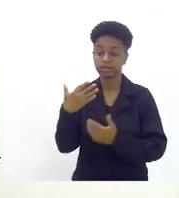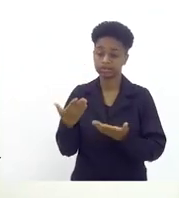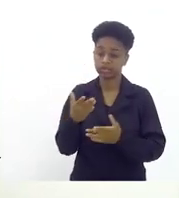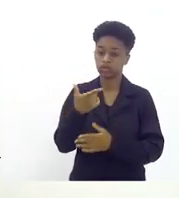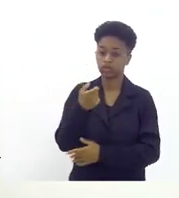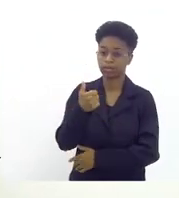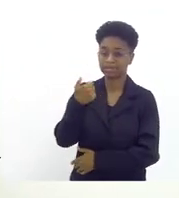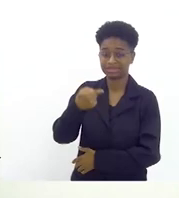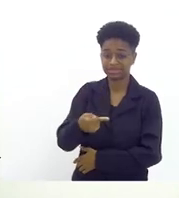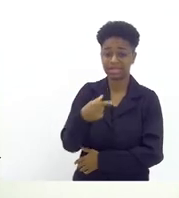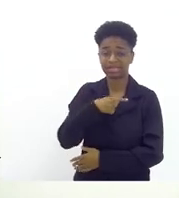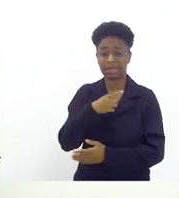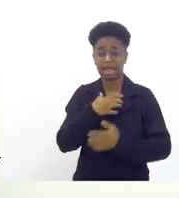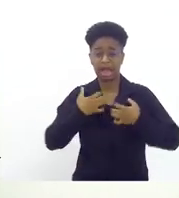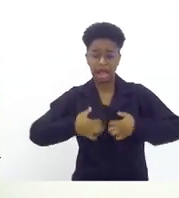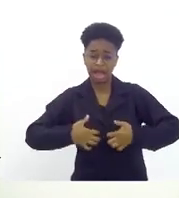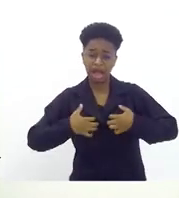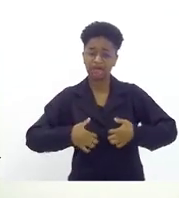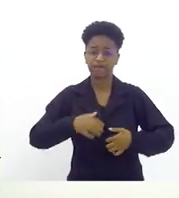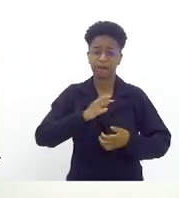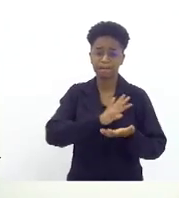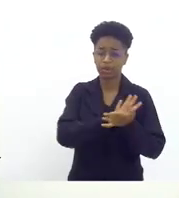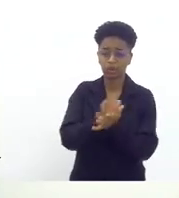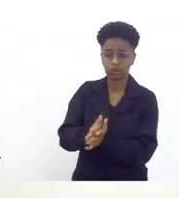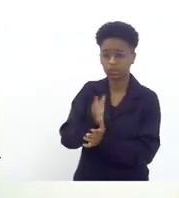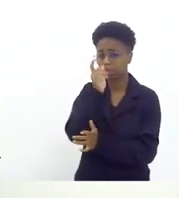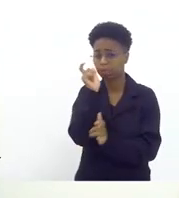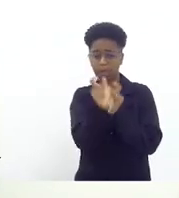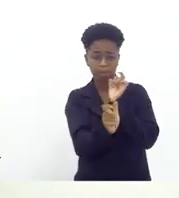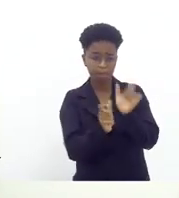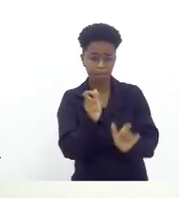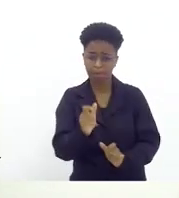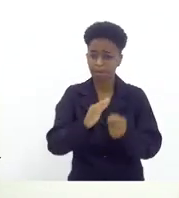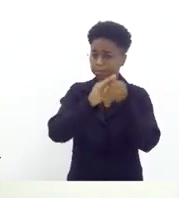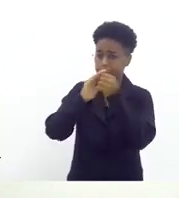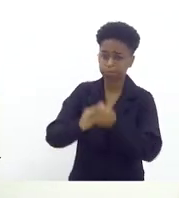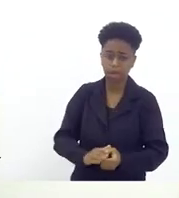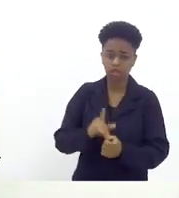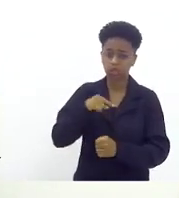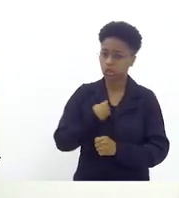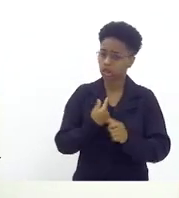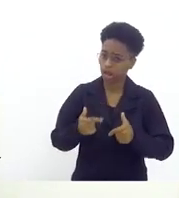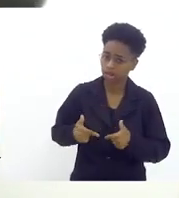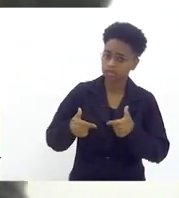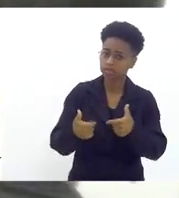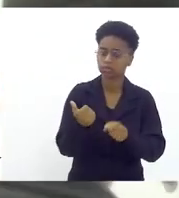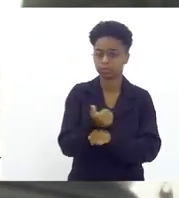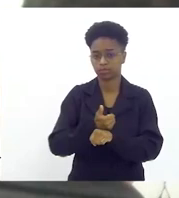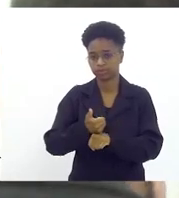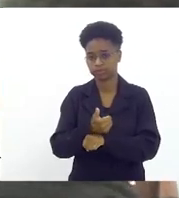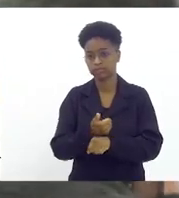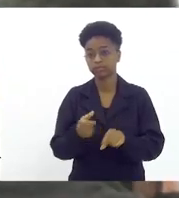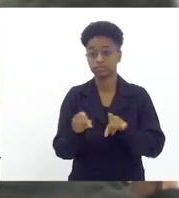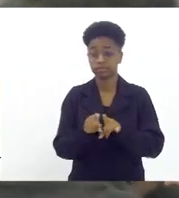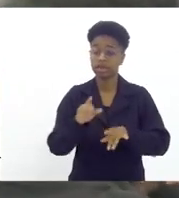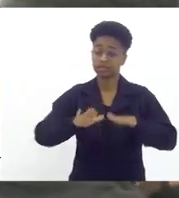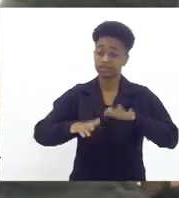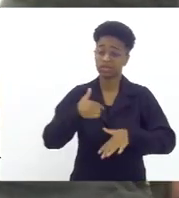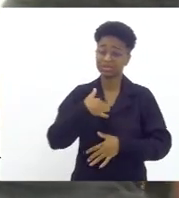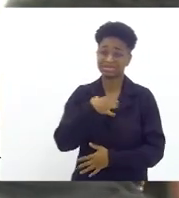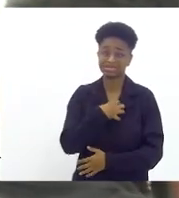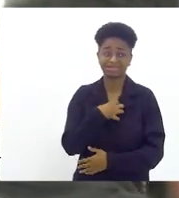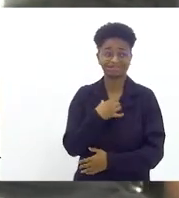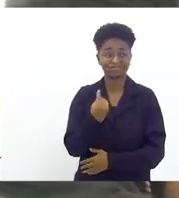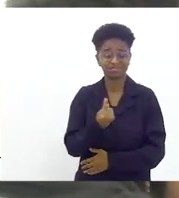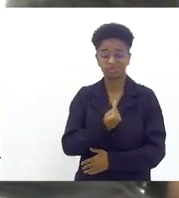de muita raiva, muito preconceito, muito deboche, muita desqualificação da nossa atuação profissional, né? Muitas vezes eu me sentia assim,